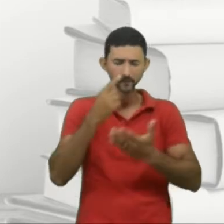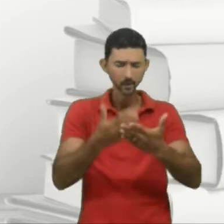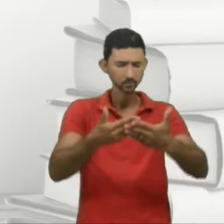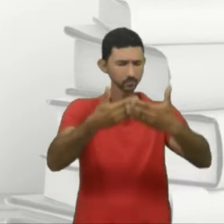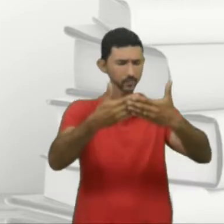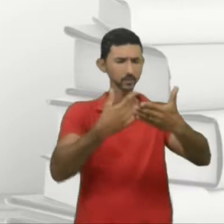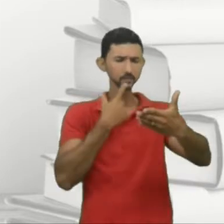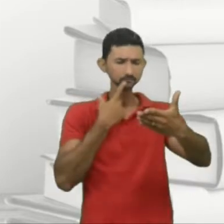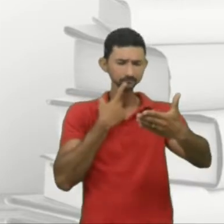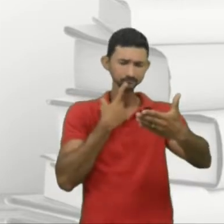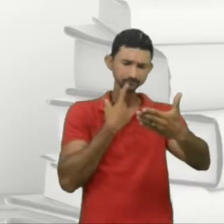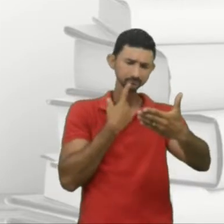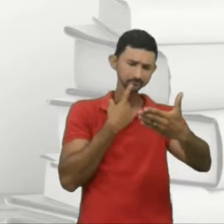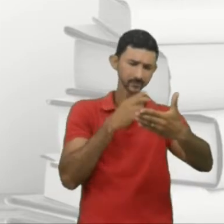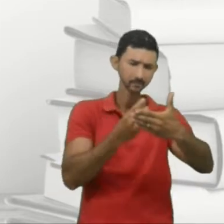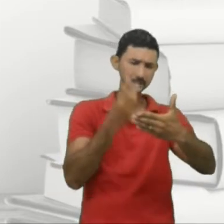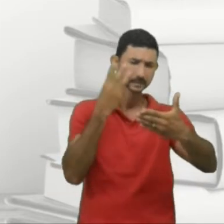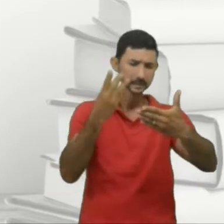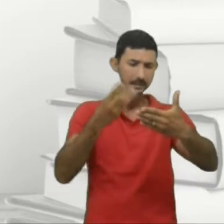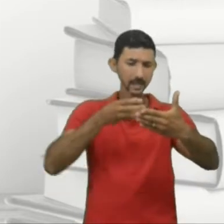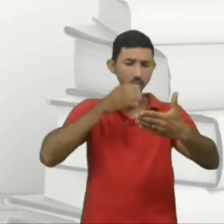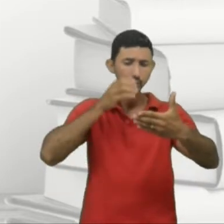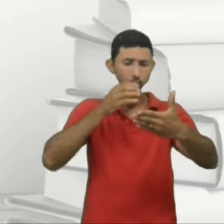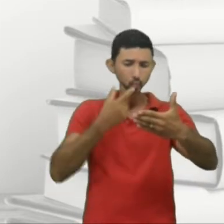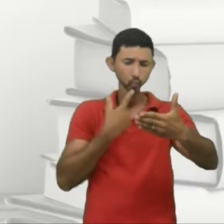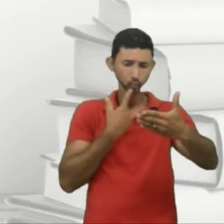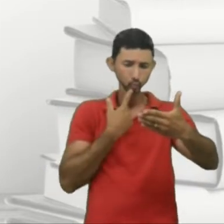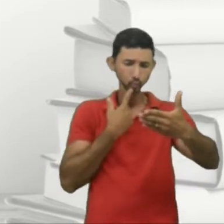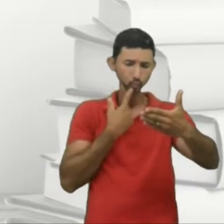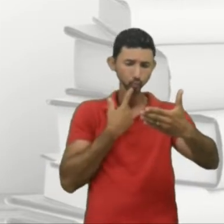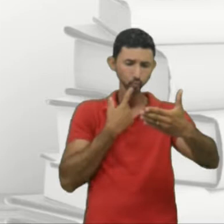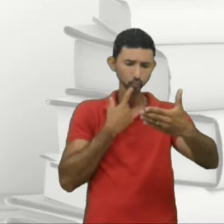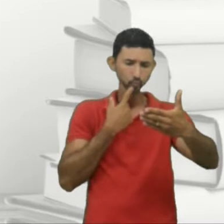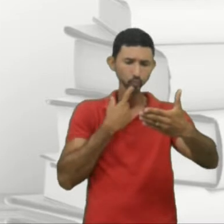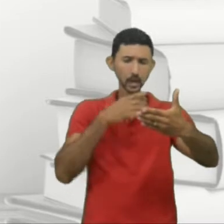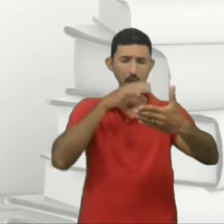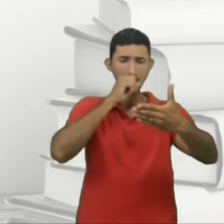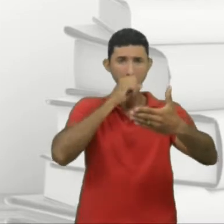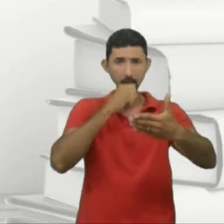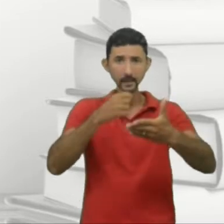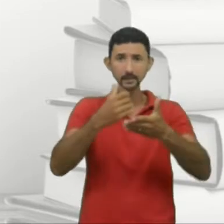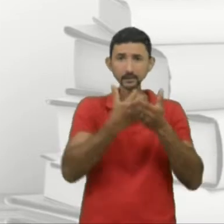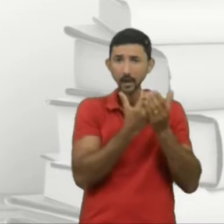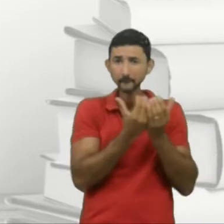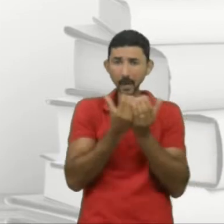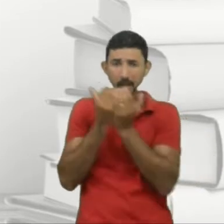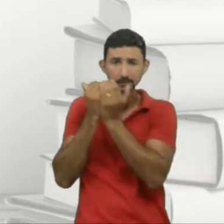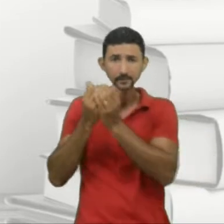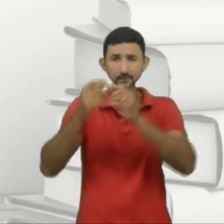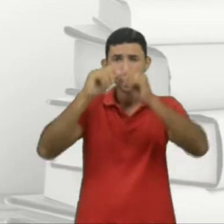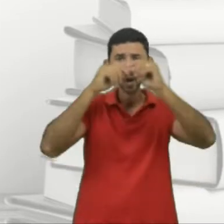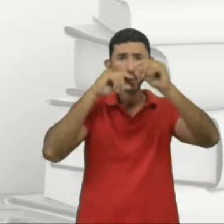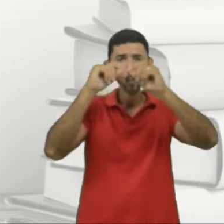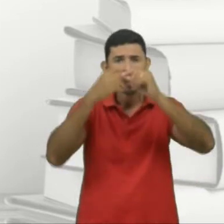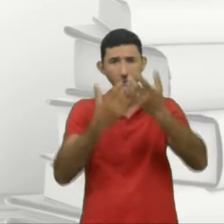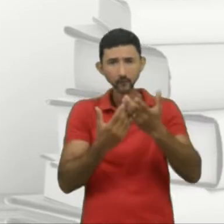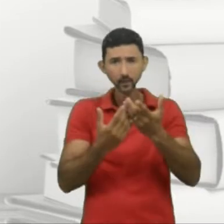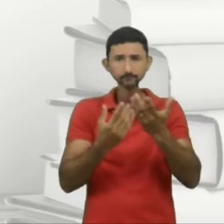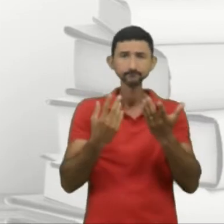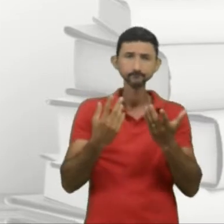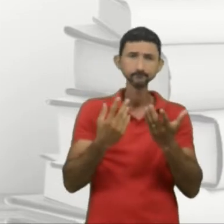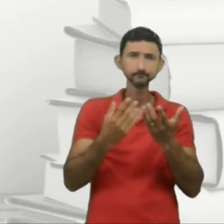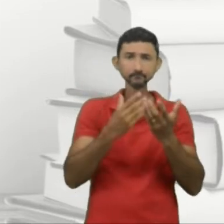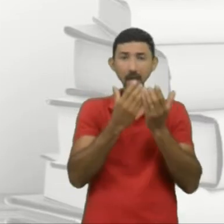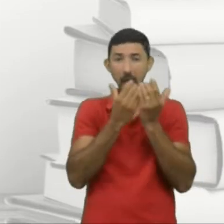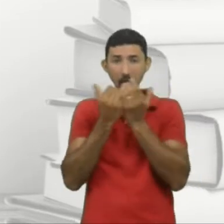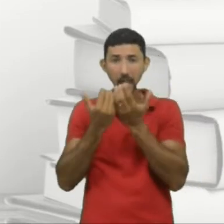que podiam escolher entre 3 tipos de suco, no caso laranja, melancia e uva, e 2 tipos de lanche natural, simples